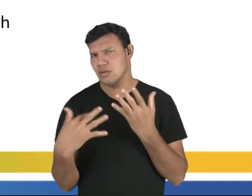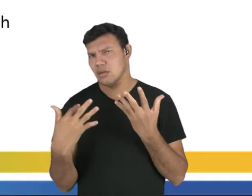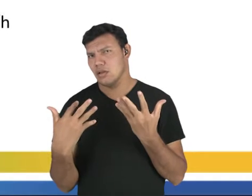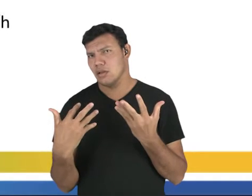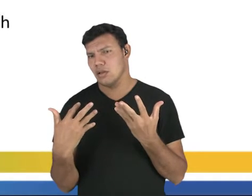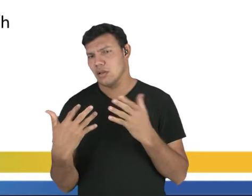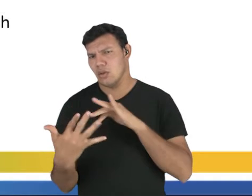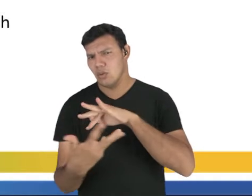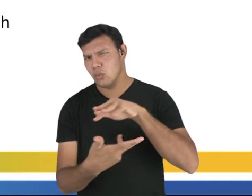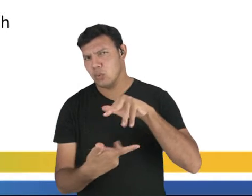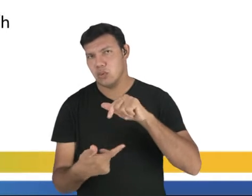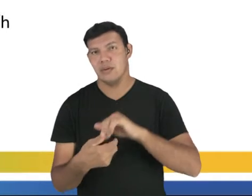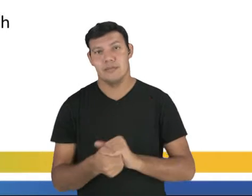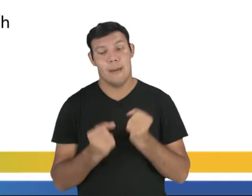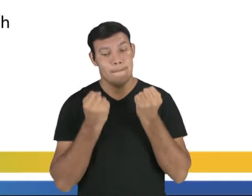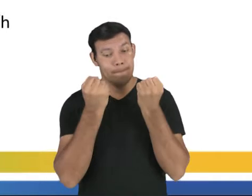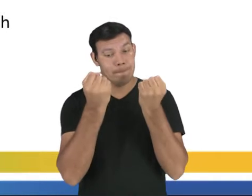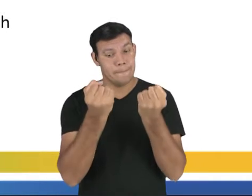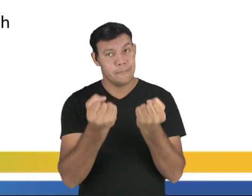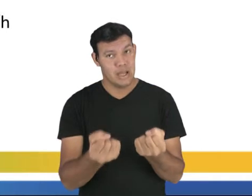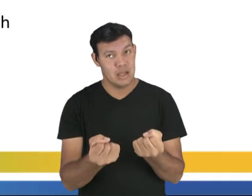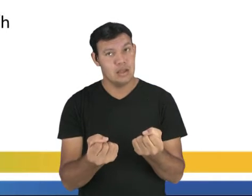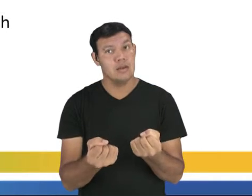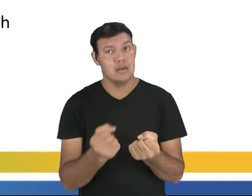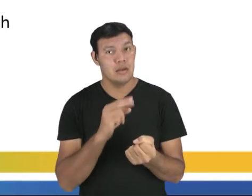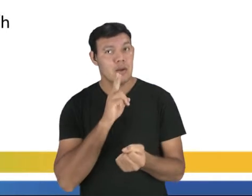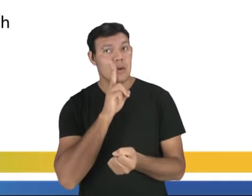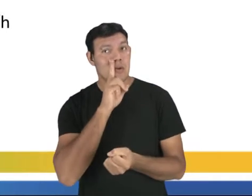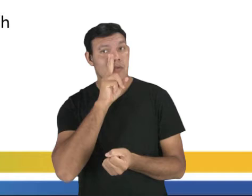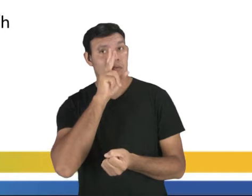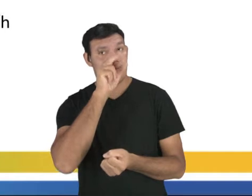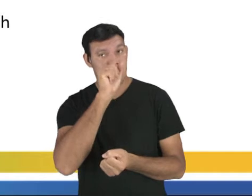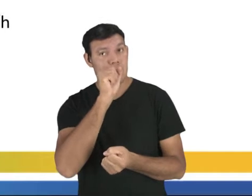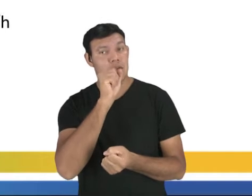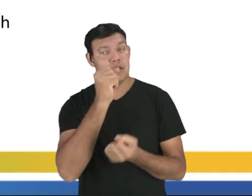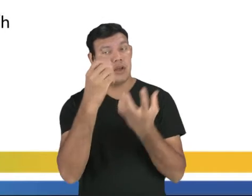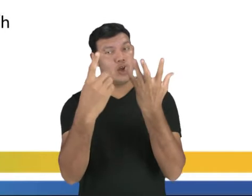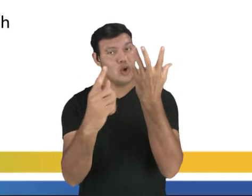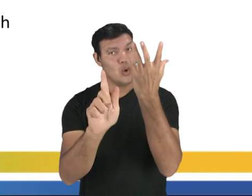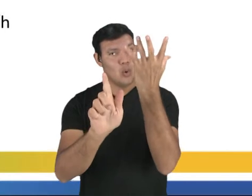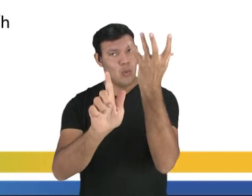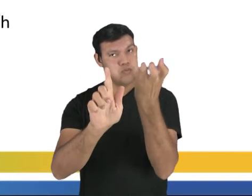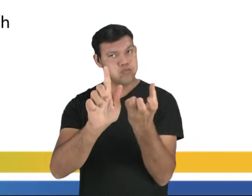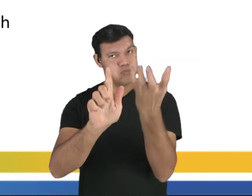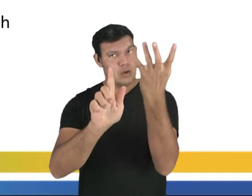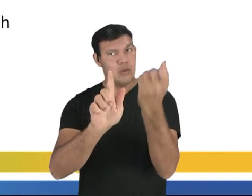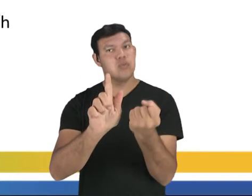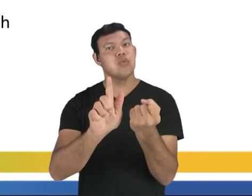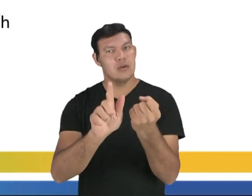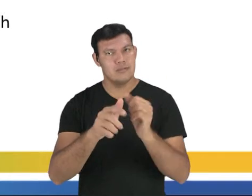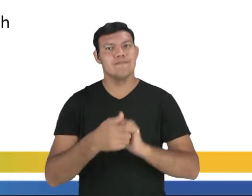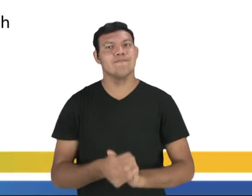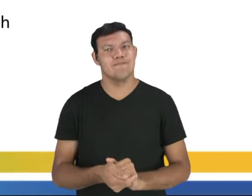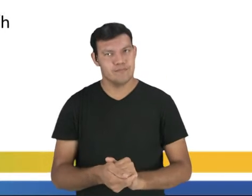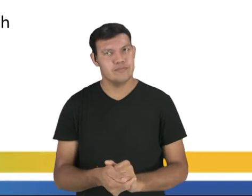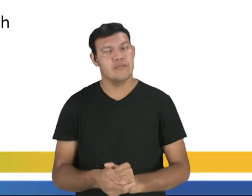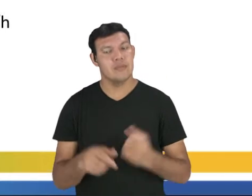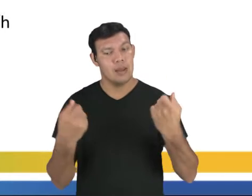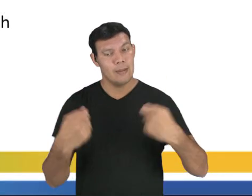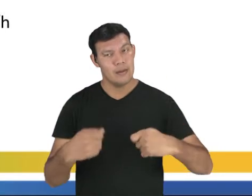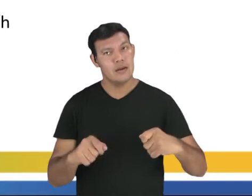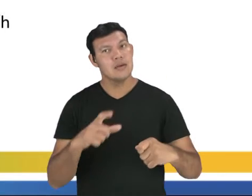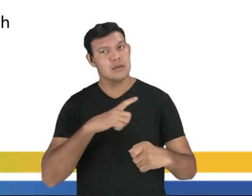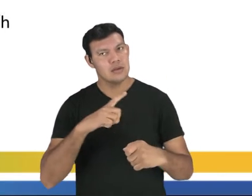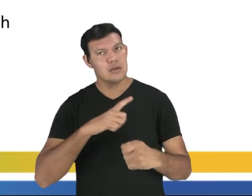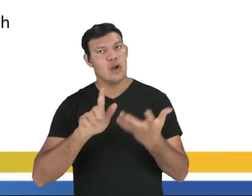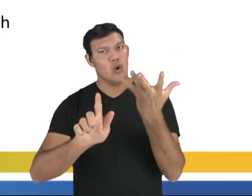É porque o peso, pessoal, é uma força gravitacional. O peso, ele depende da gravidade. Então, quando nós